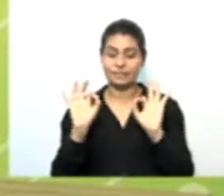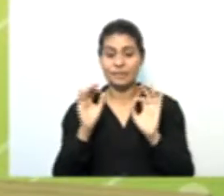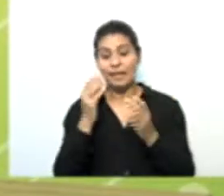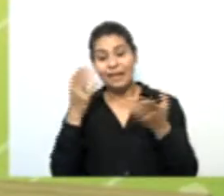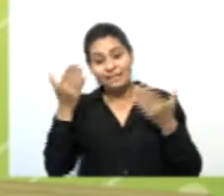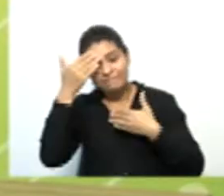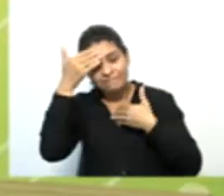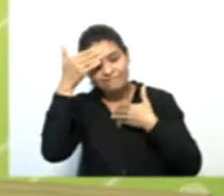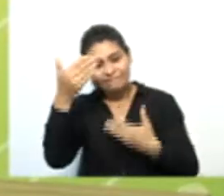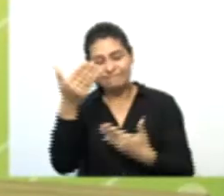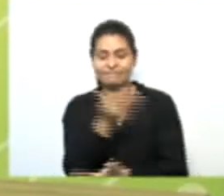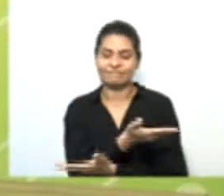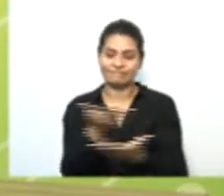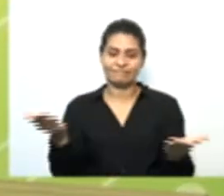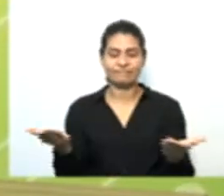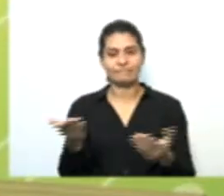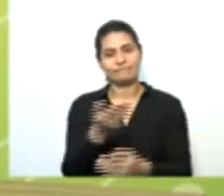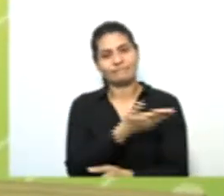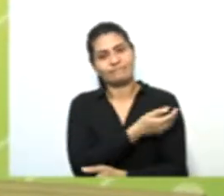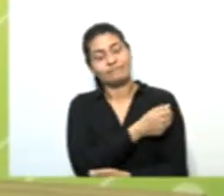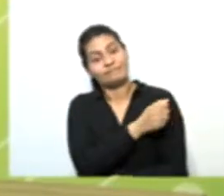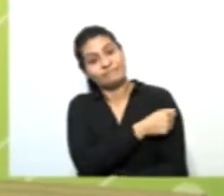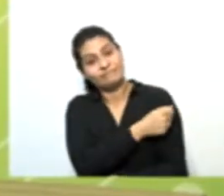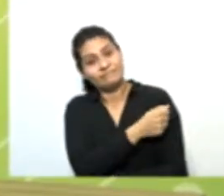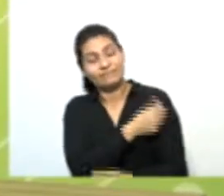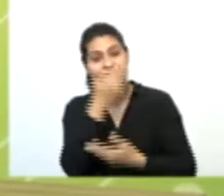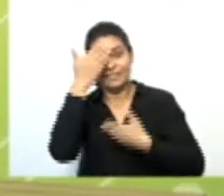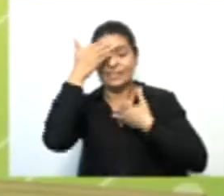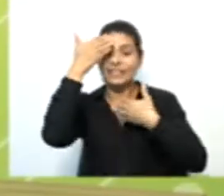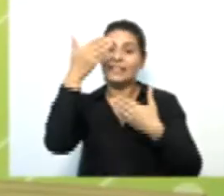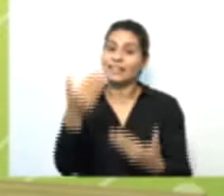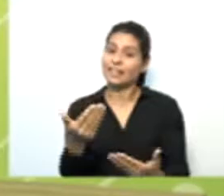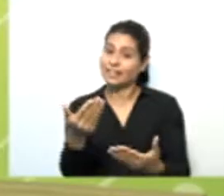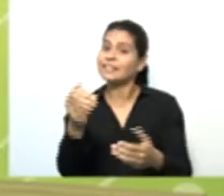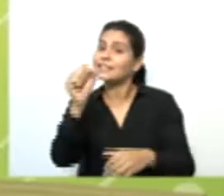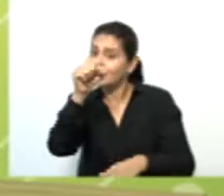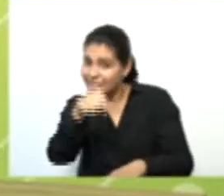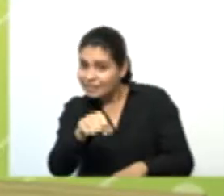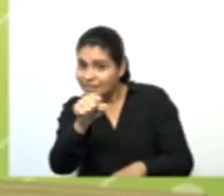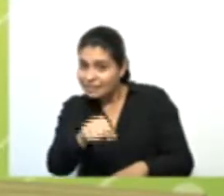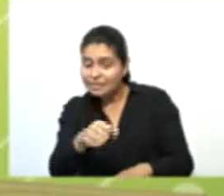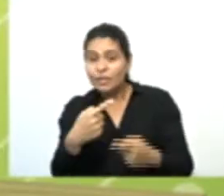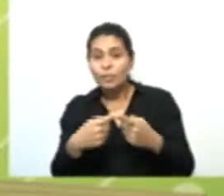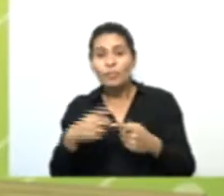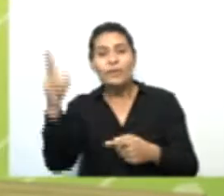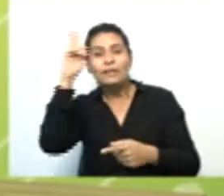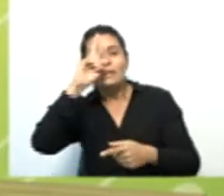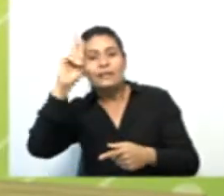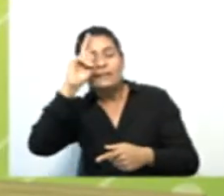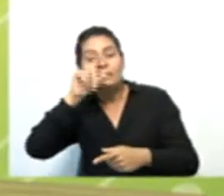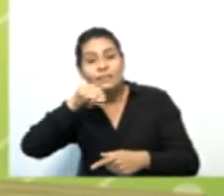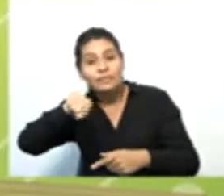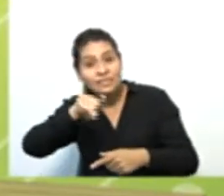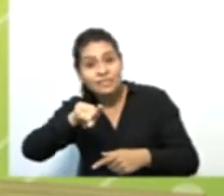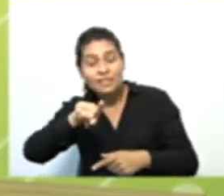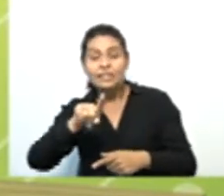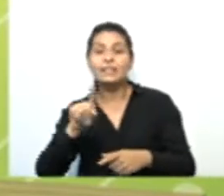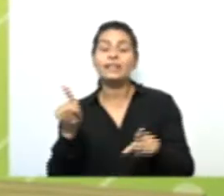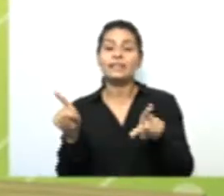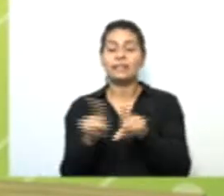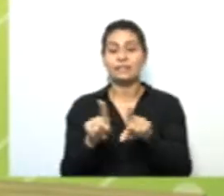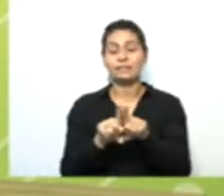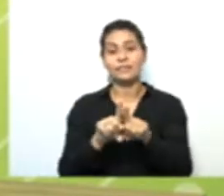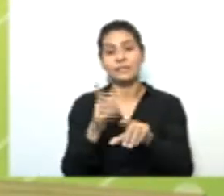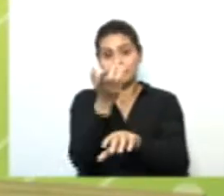venho para agradecer vocês. Agradecer isso mesmo. Eu quero refrescar a memória de vocês, lembrando